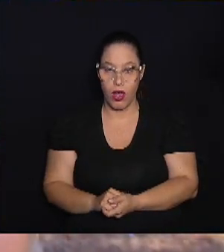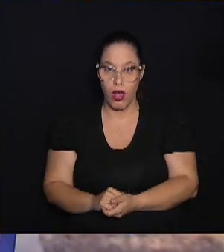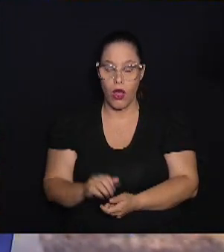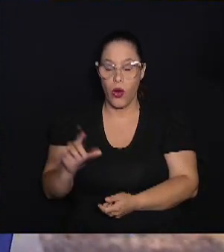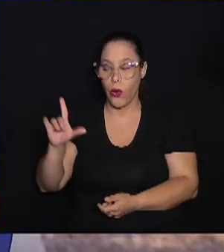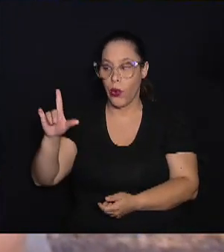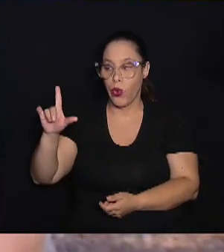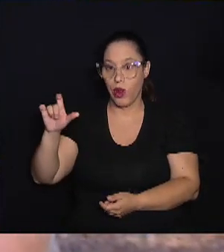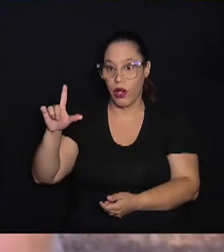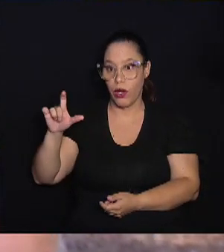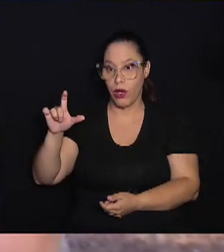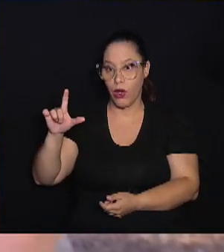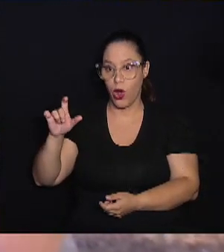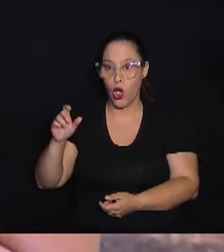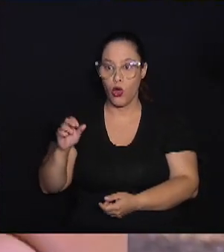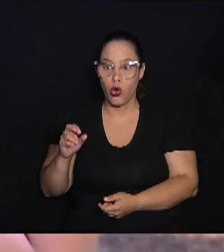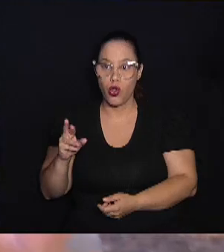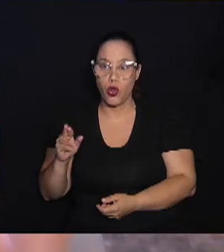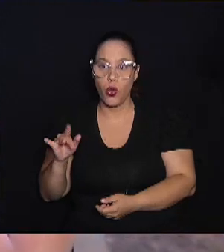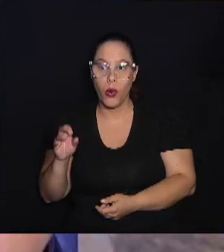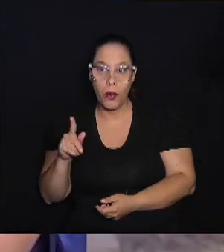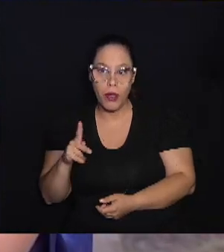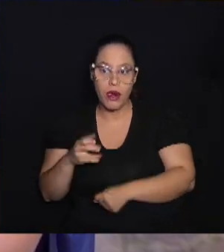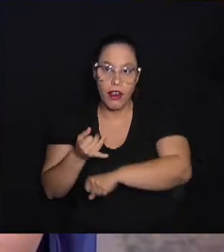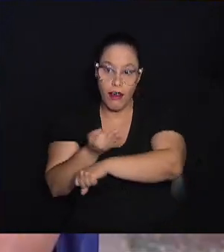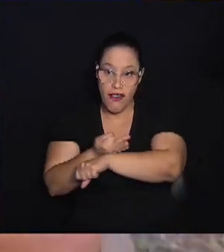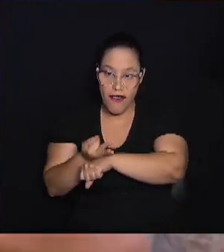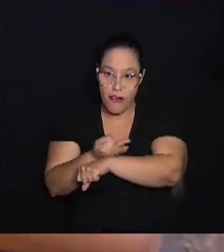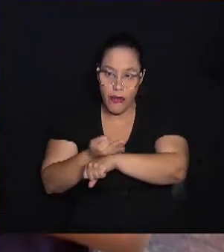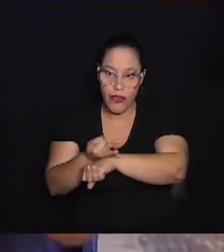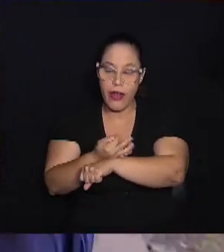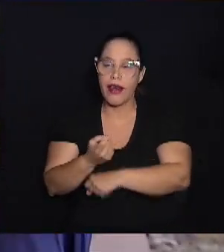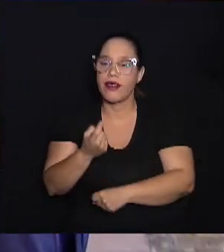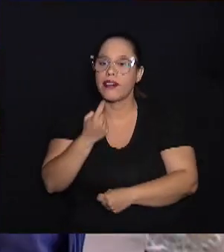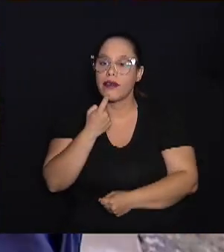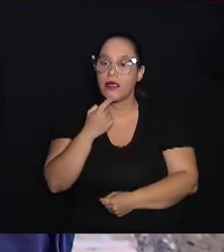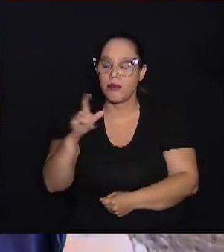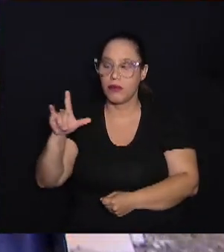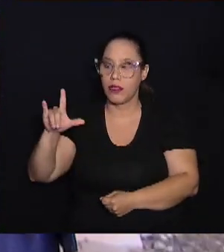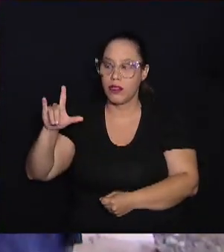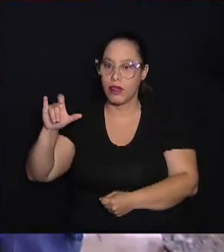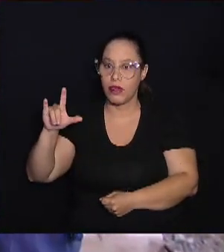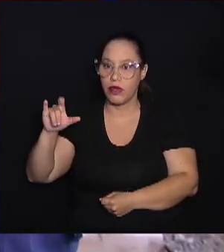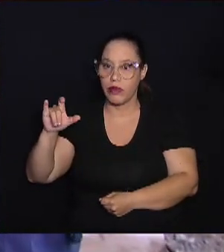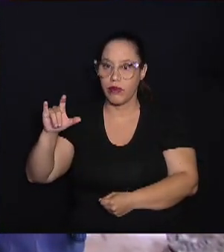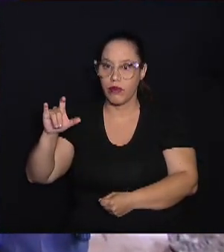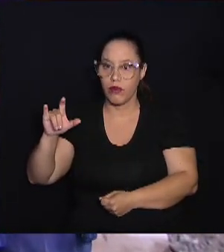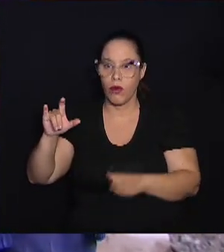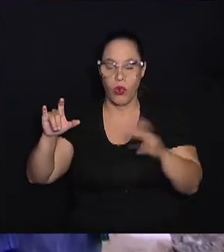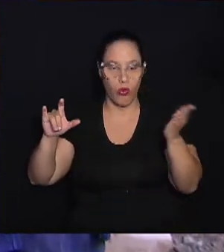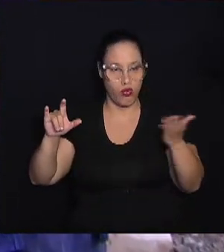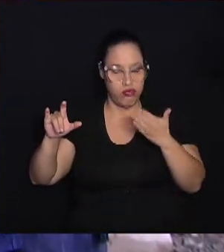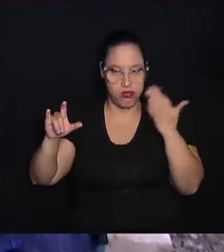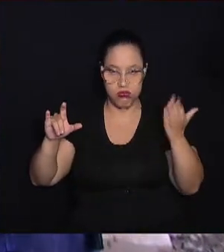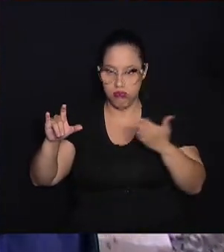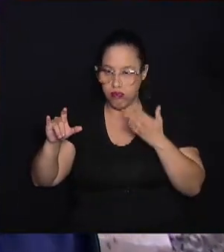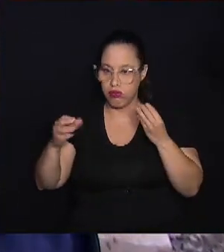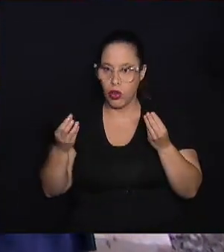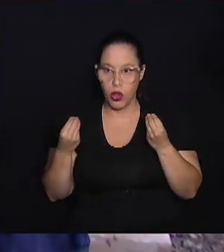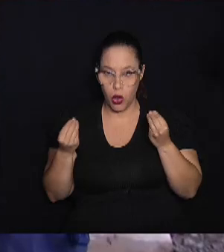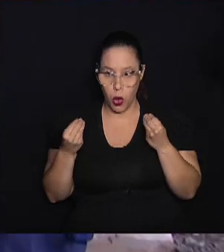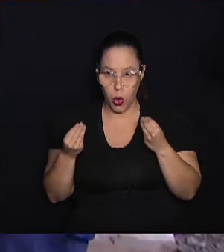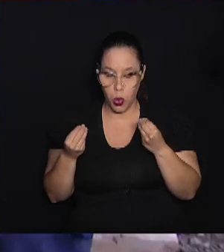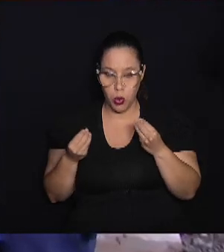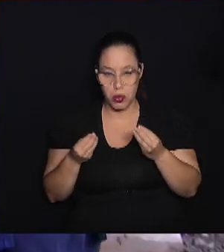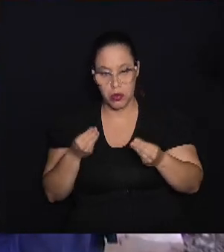Instagram, Superférias Campinas. Tá? Lá, só entrar nesse arroba, vai ter todos os indicativos de como participar da colônia. Tem um